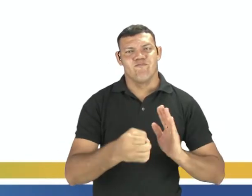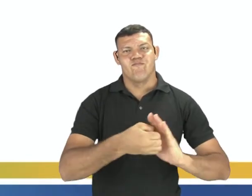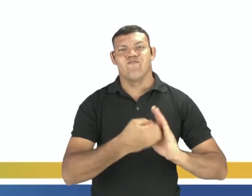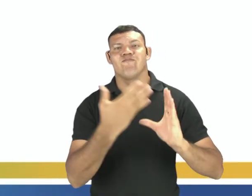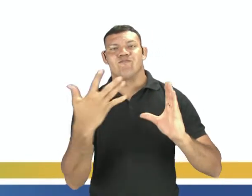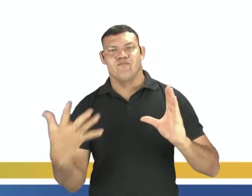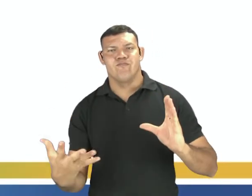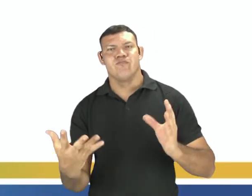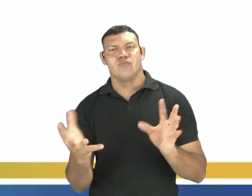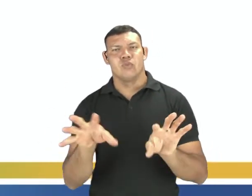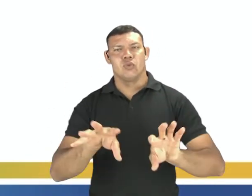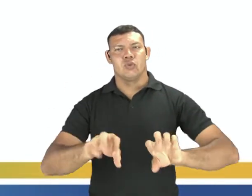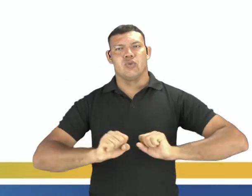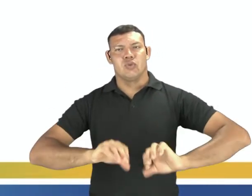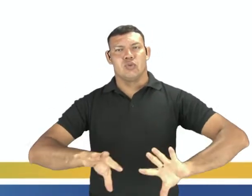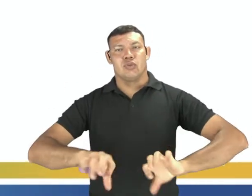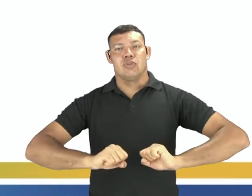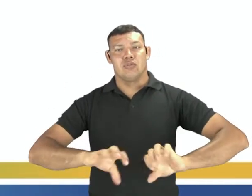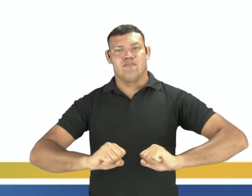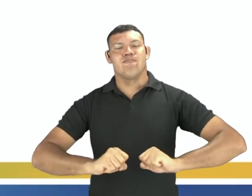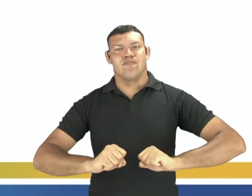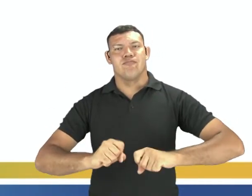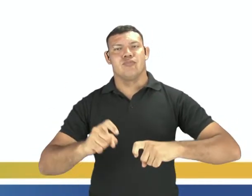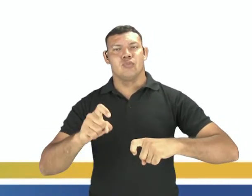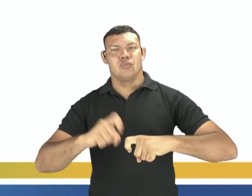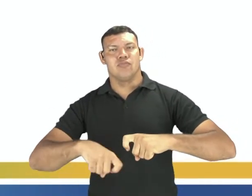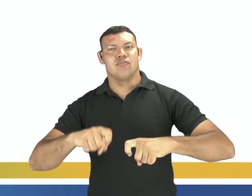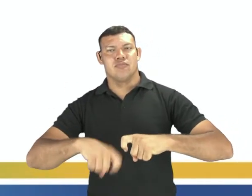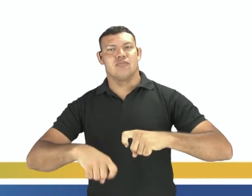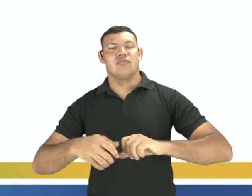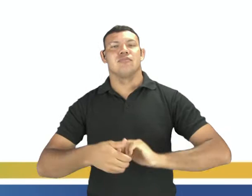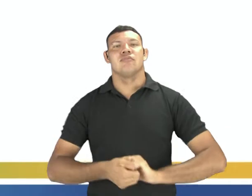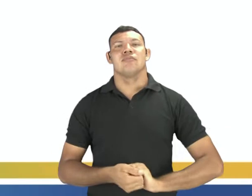pela aquisição da capacidade reprodutiva.